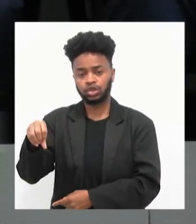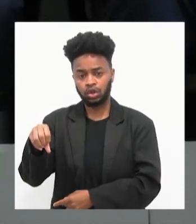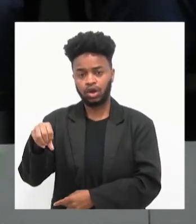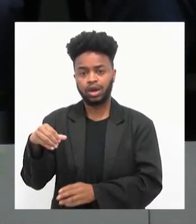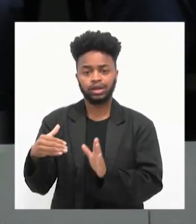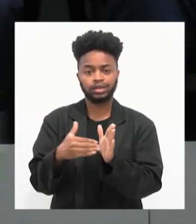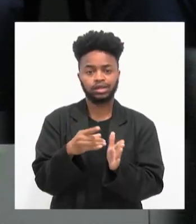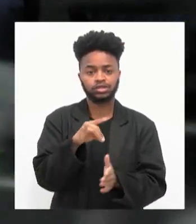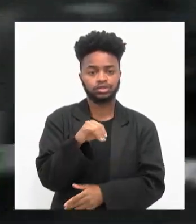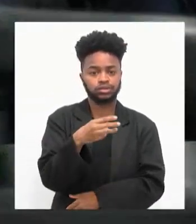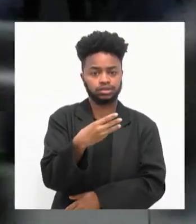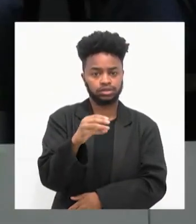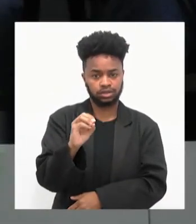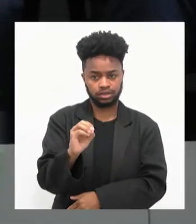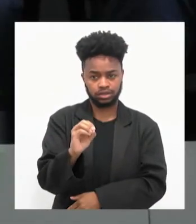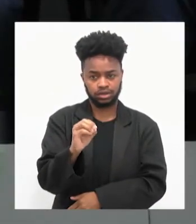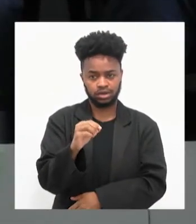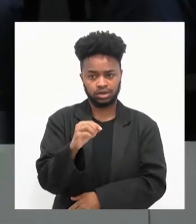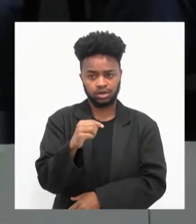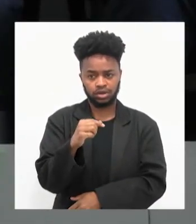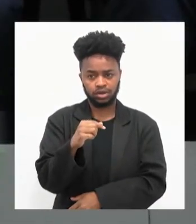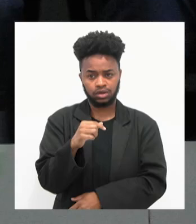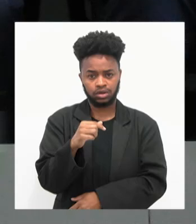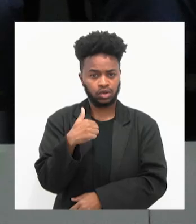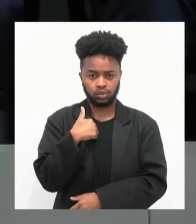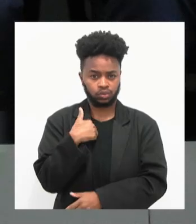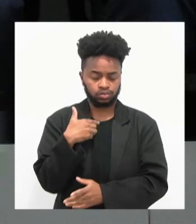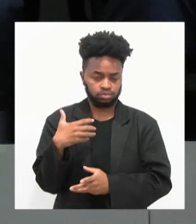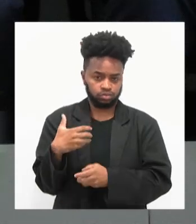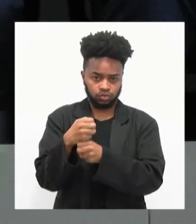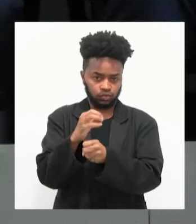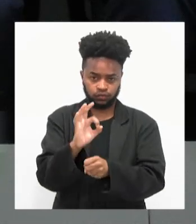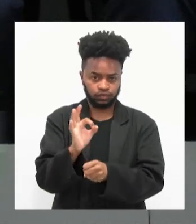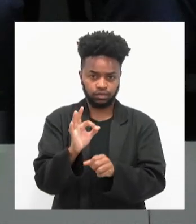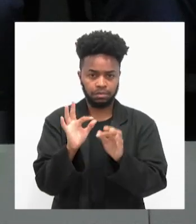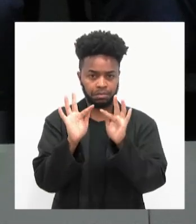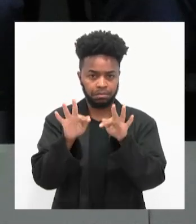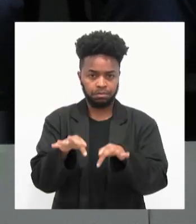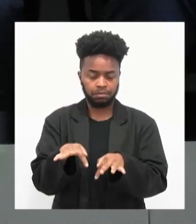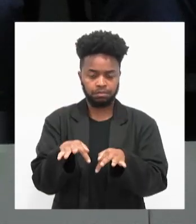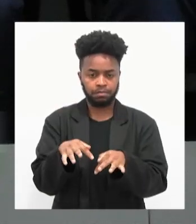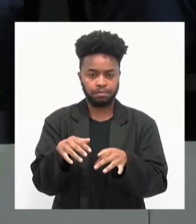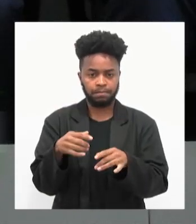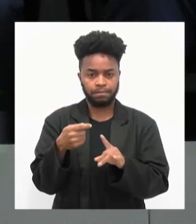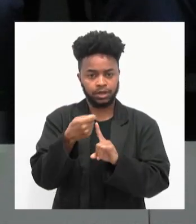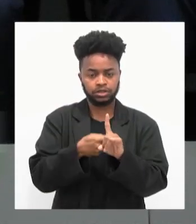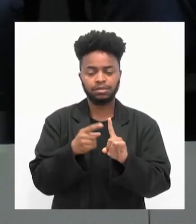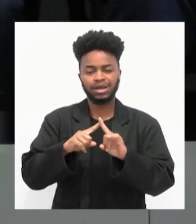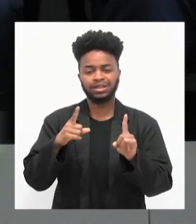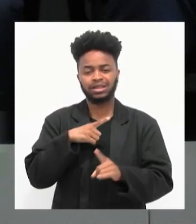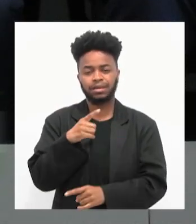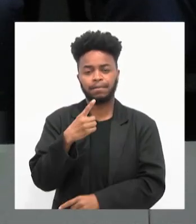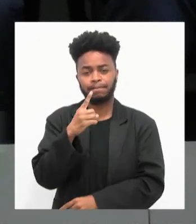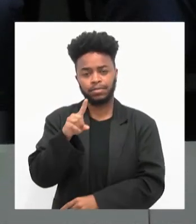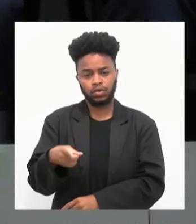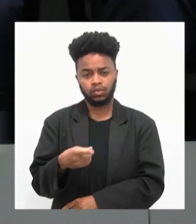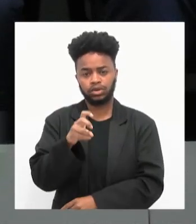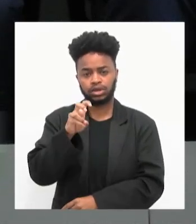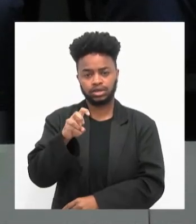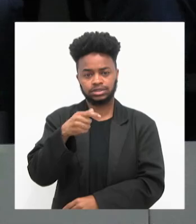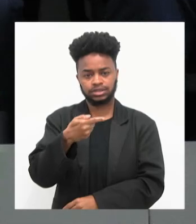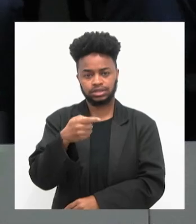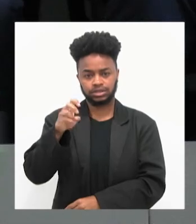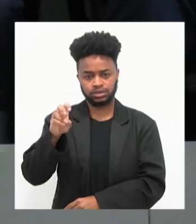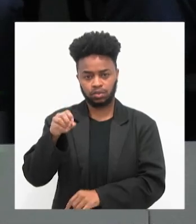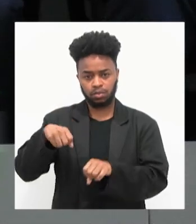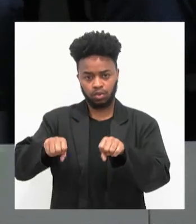dia 30, não vou falar agora porque eu não fiz o fechamento desse mês, vamos Sim. botar até o dia 30, deu 1.575 motos